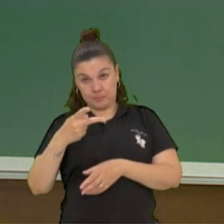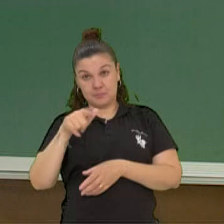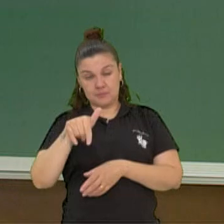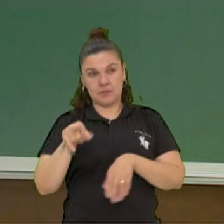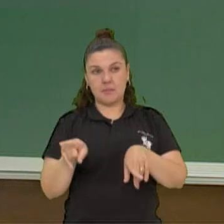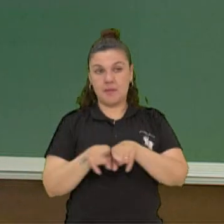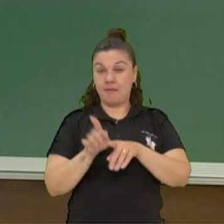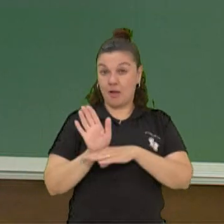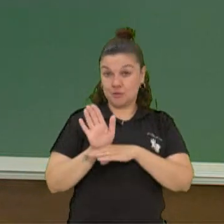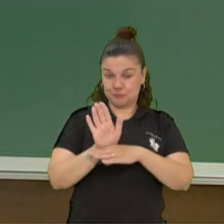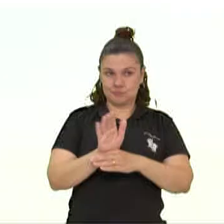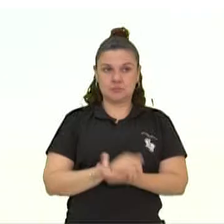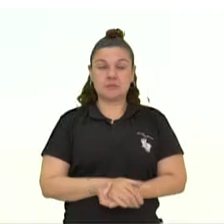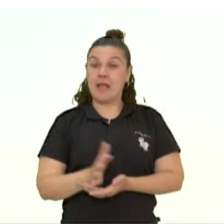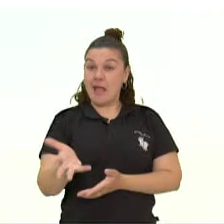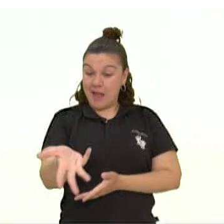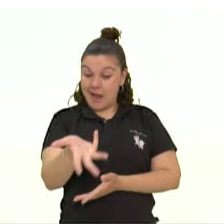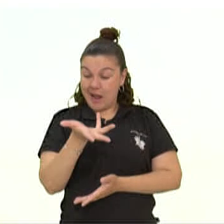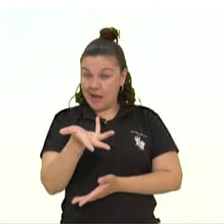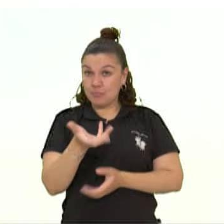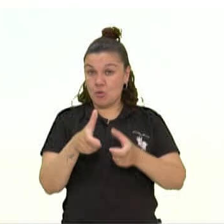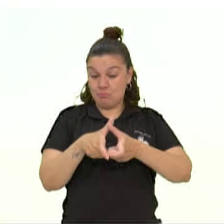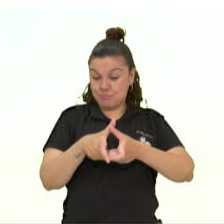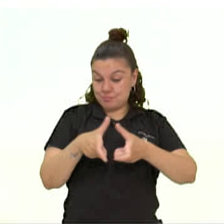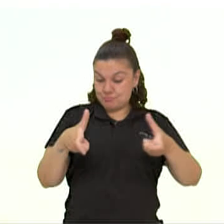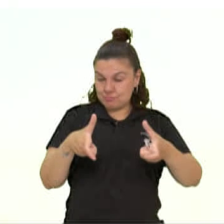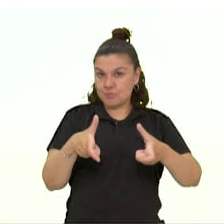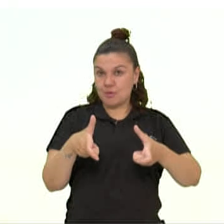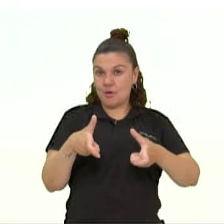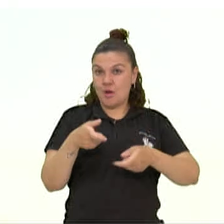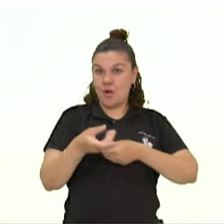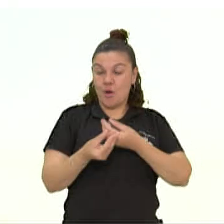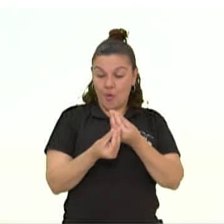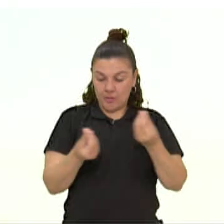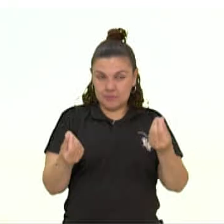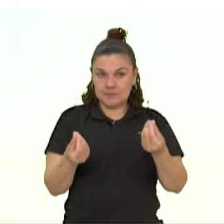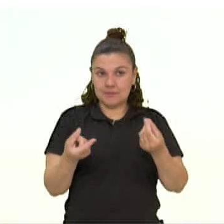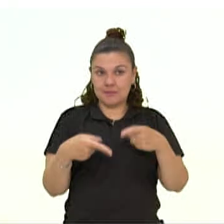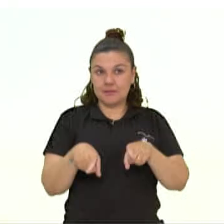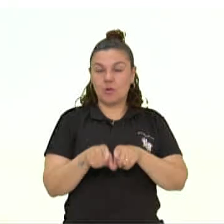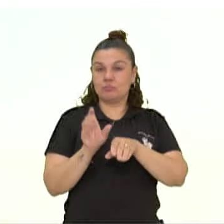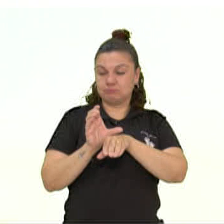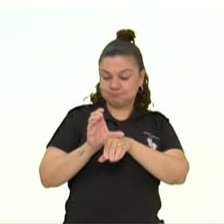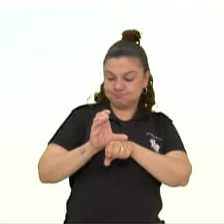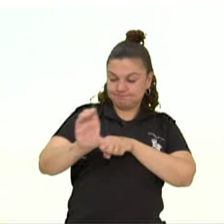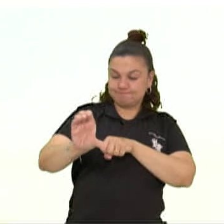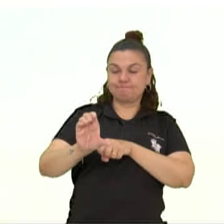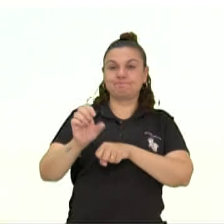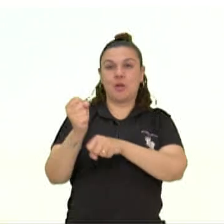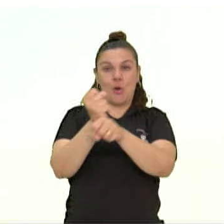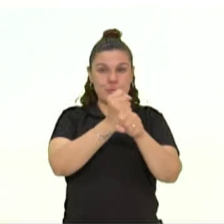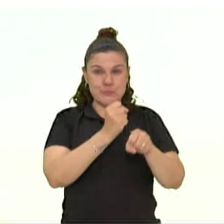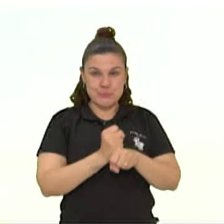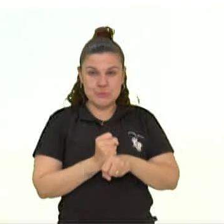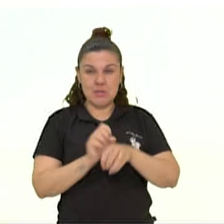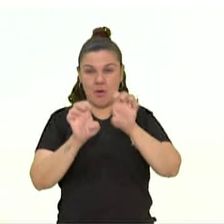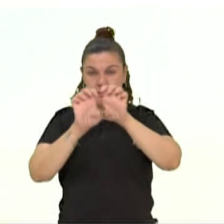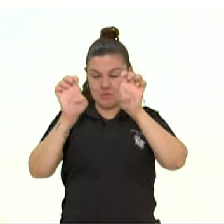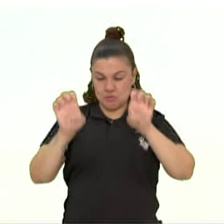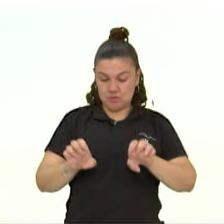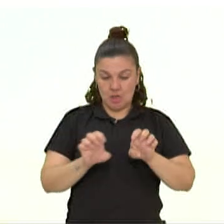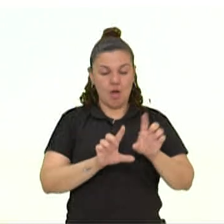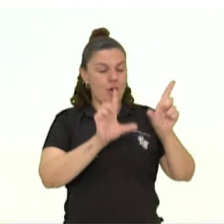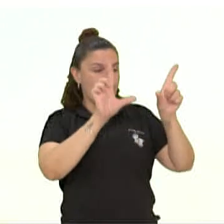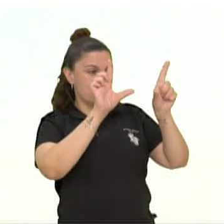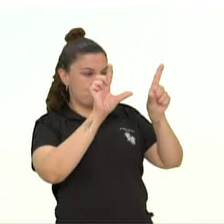O rápido crescimento vem sendo combatido com investimento em infraestrutura, estão tentando reduzir